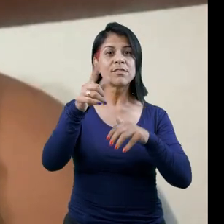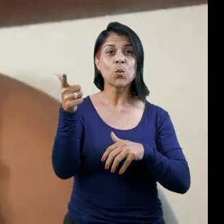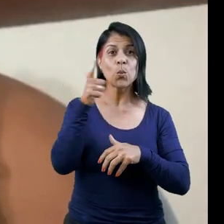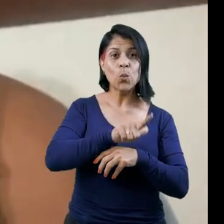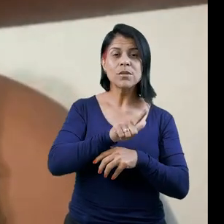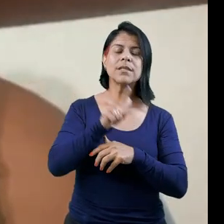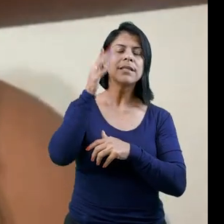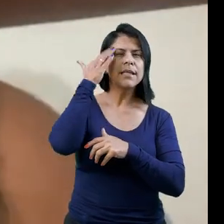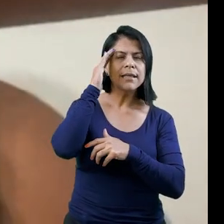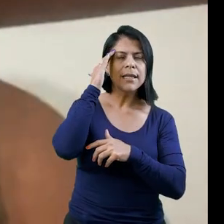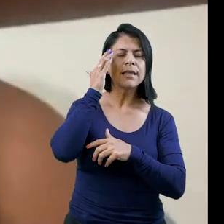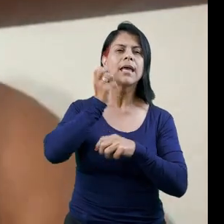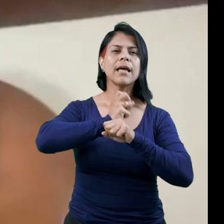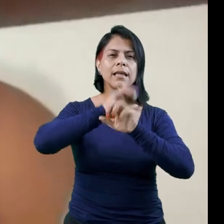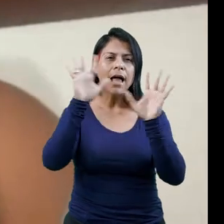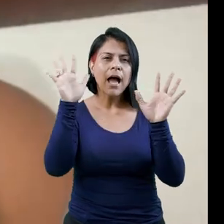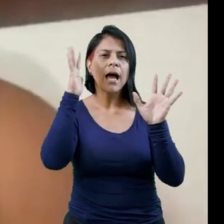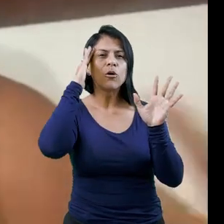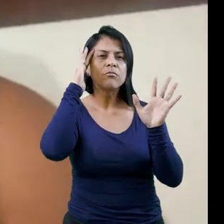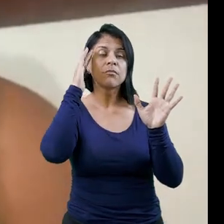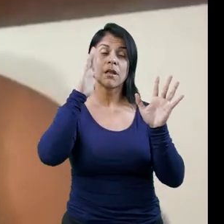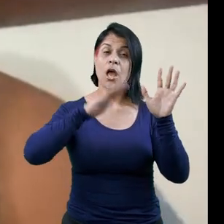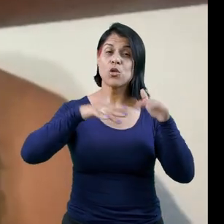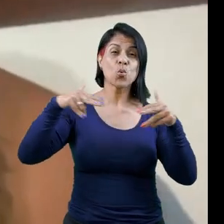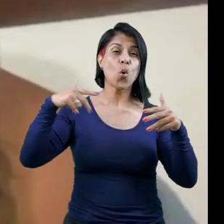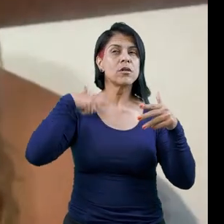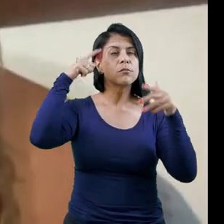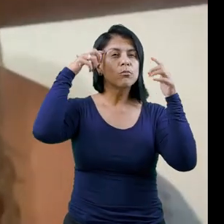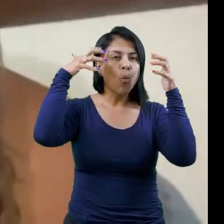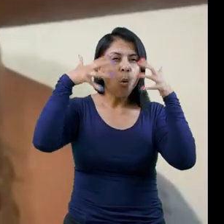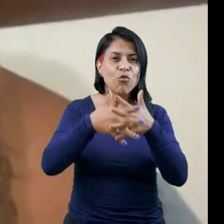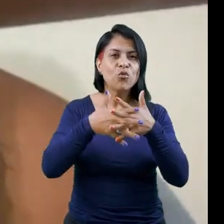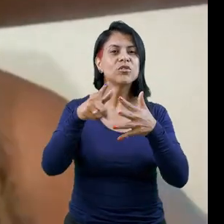que perambulam e que são, enfim,